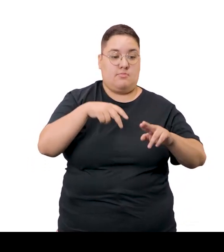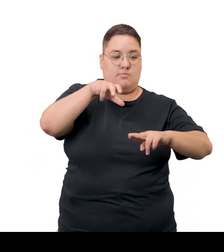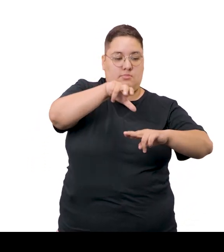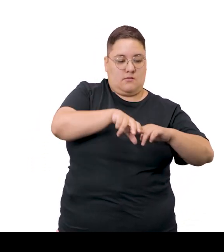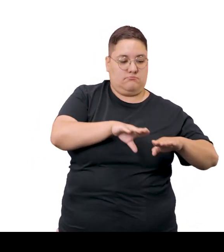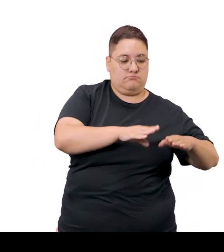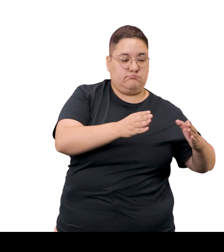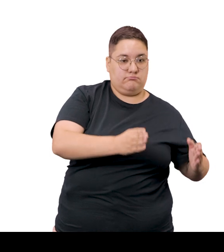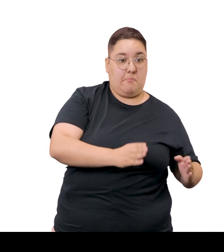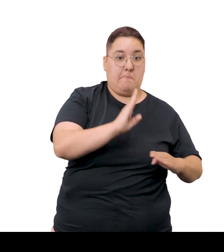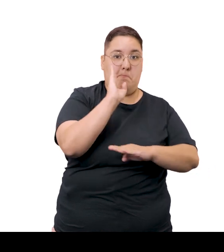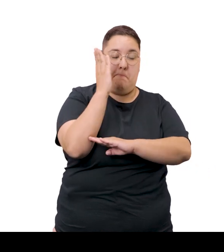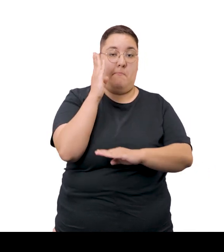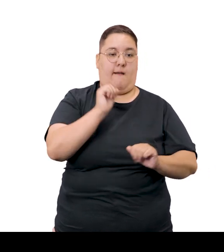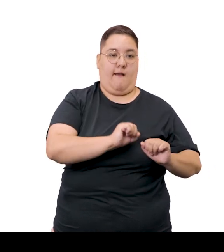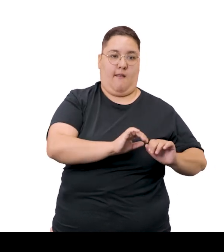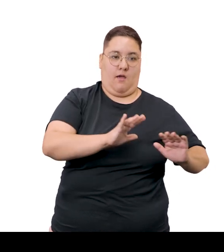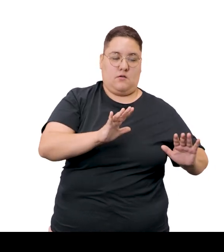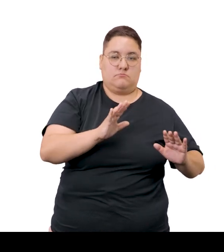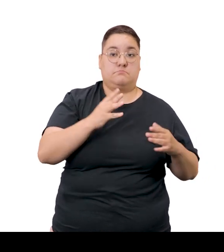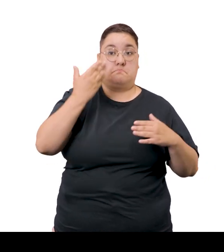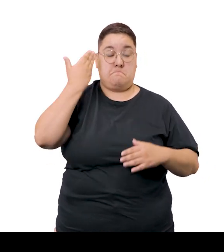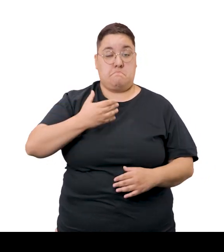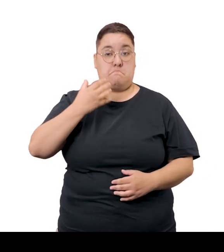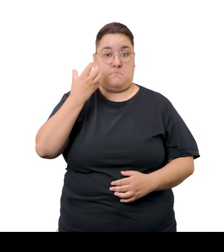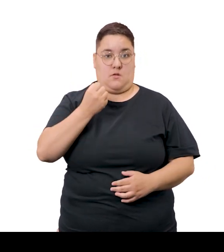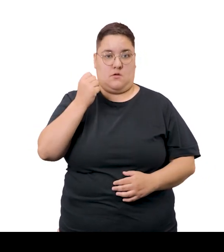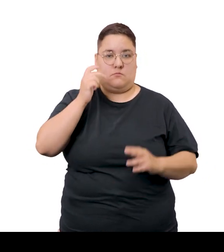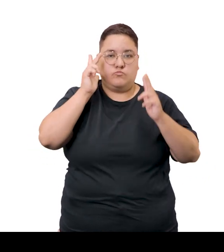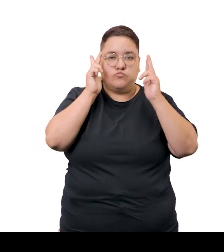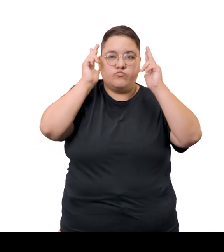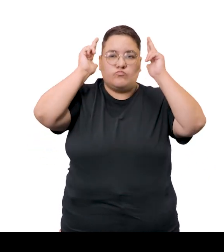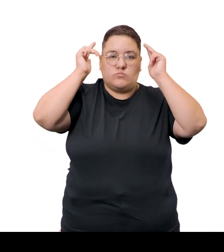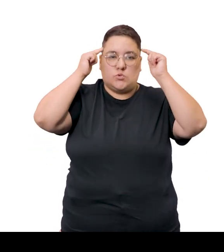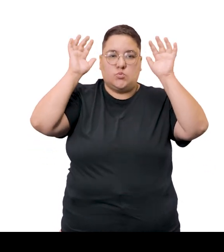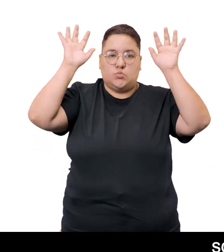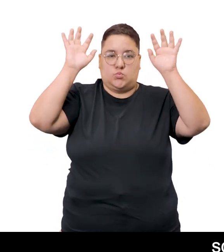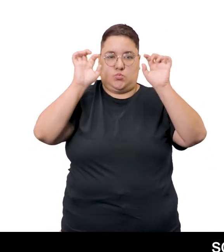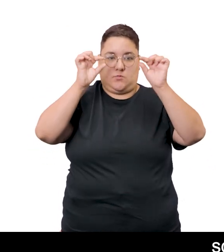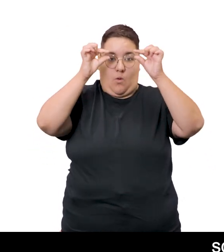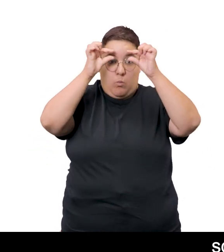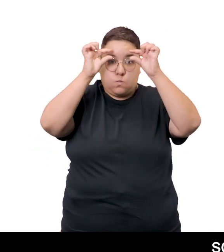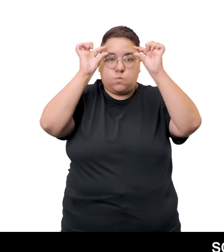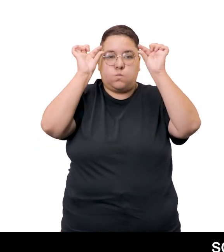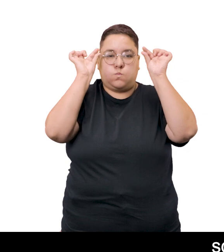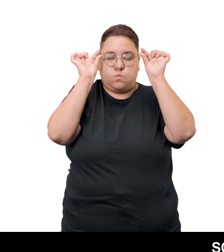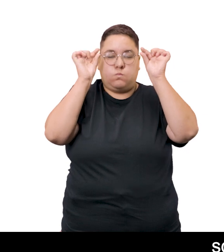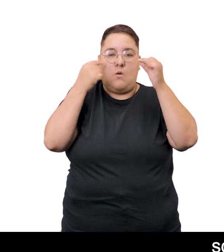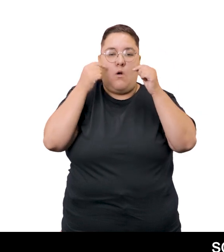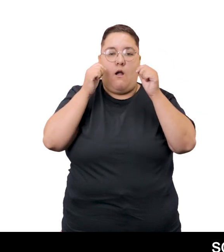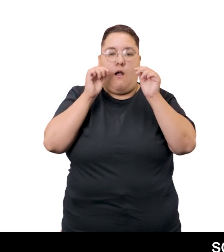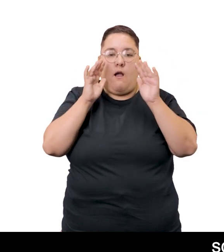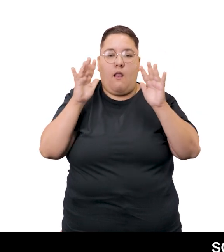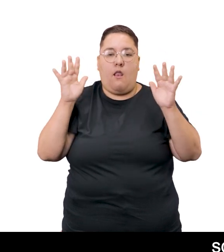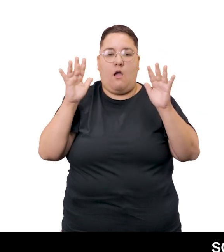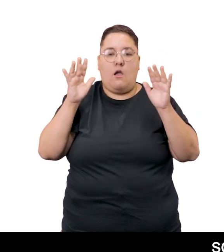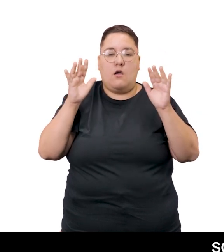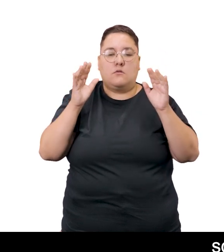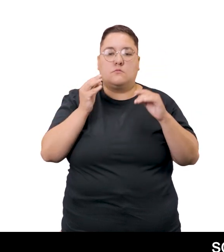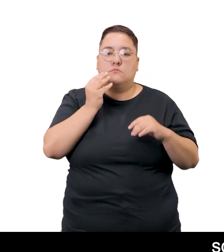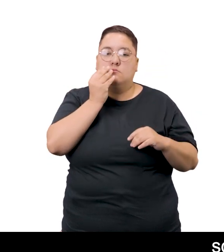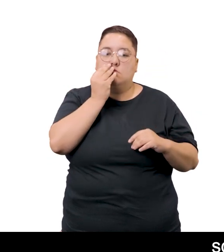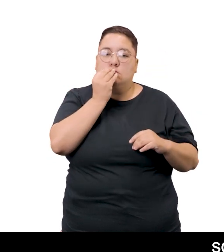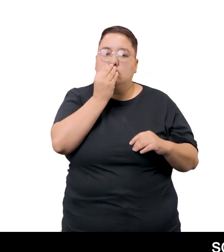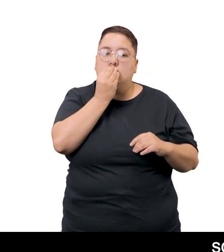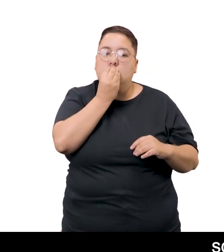madeira clara. É uma pessoa branca, de cabelos curtos e escuros, sobrancelhas grossas, olhos claros